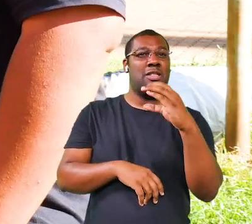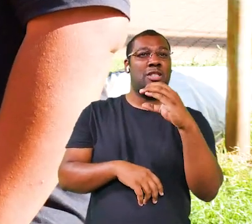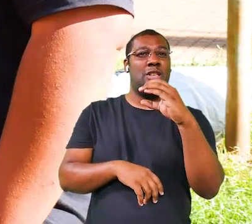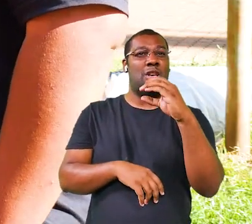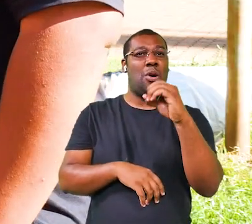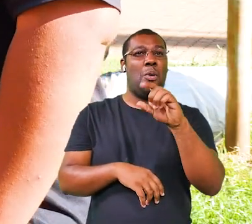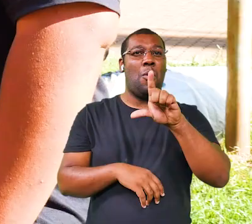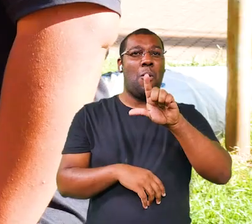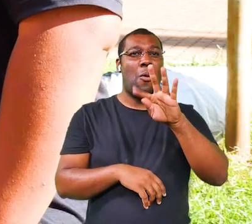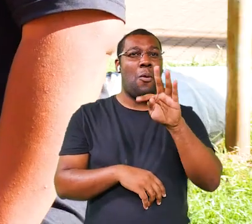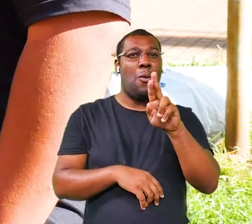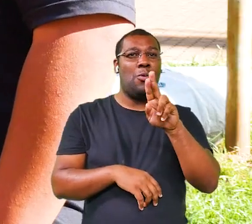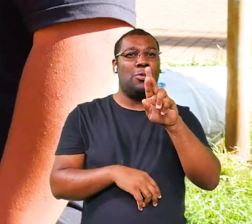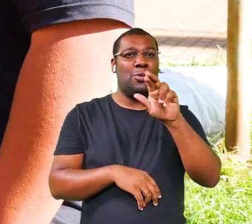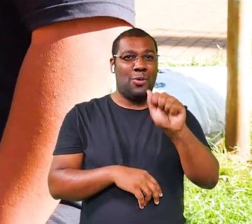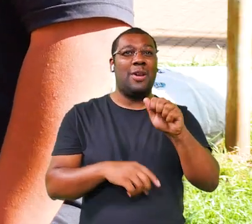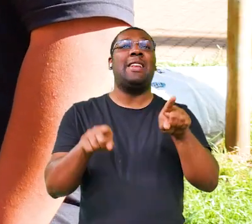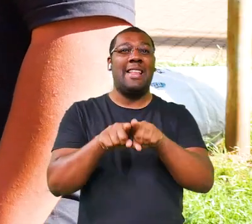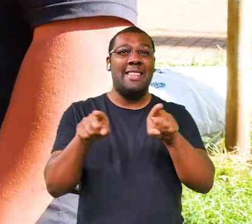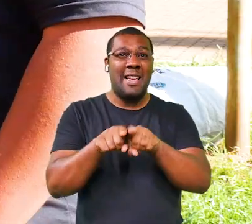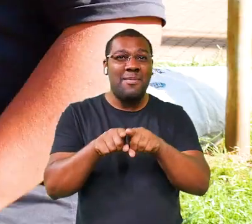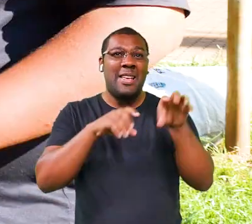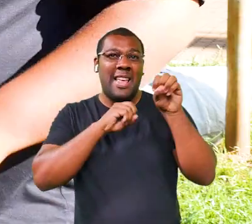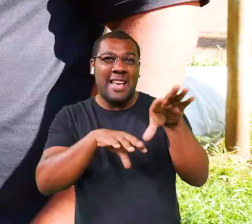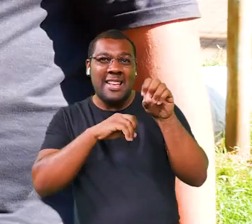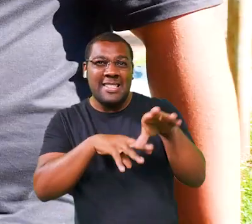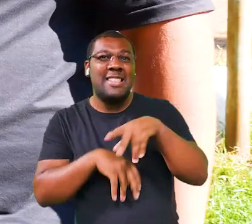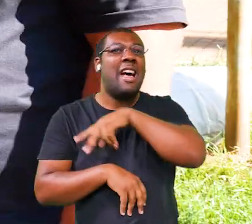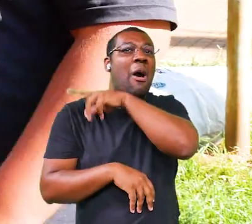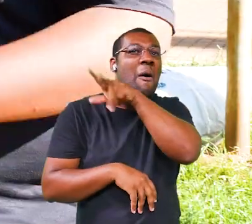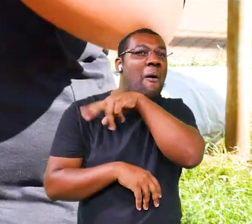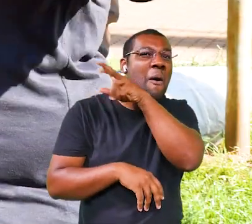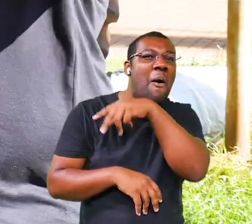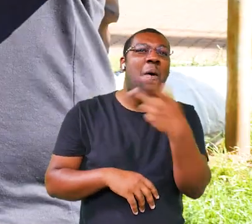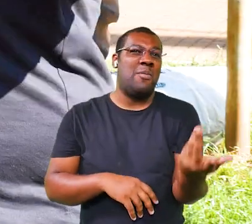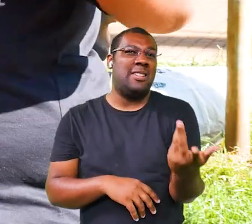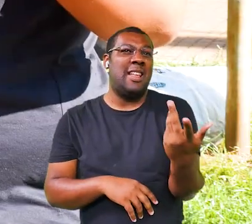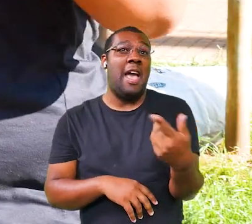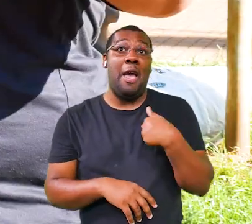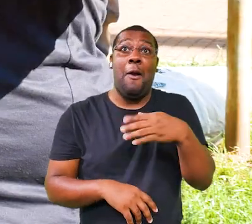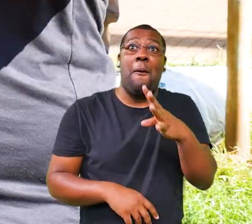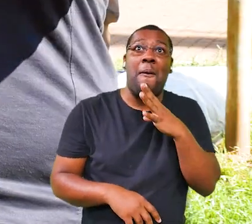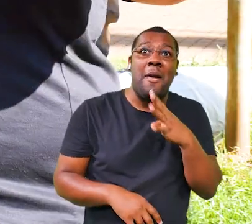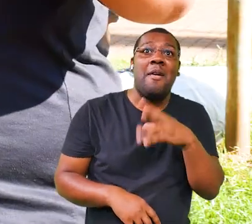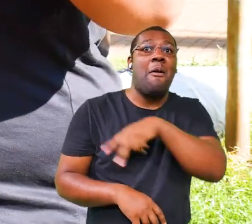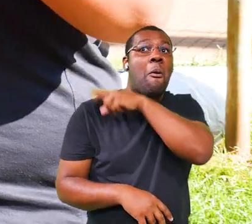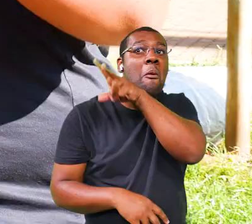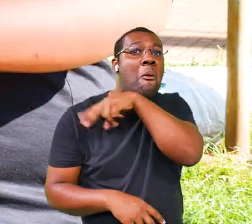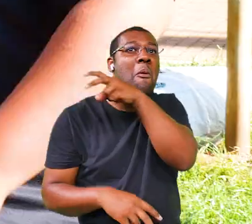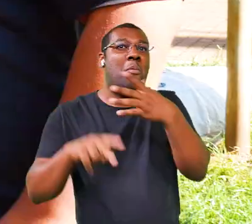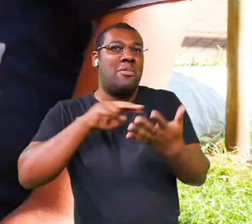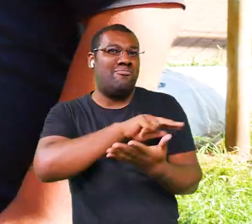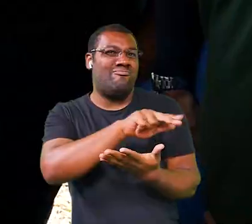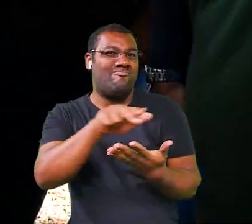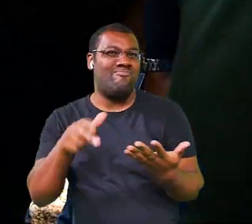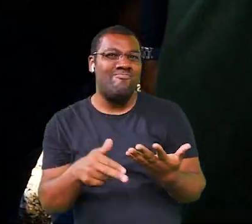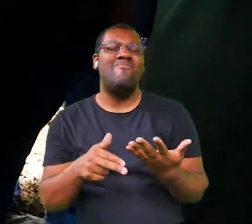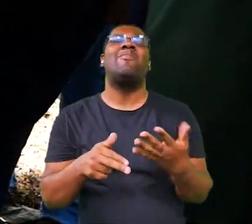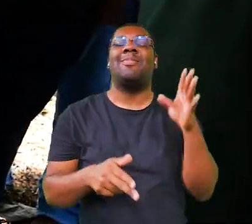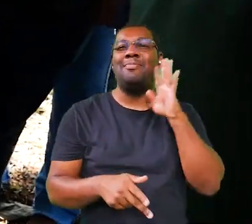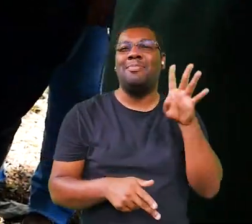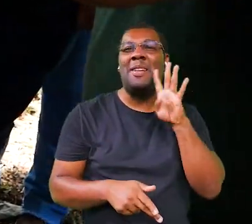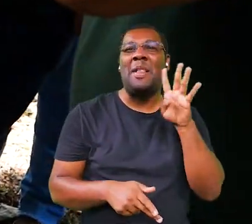e manuseamento de cobras. Gostei bastante de ter conhecido as espécies de cobras, eles até trouxeram pra gente ver, né?